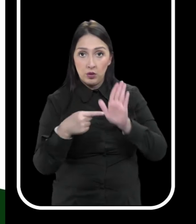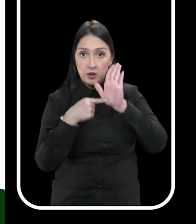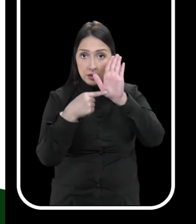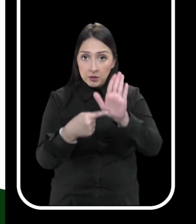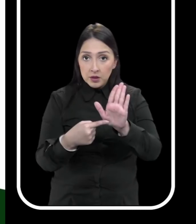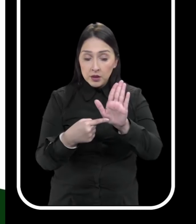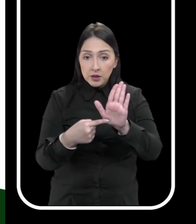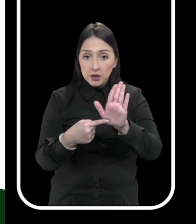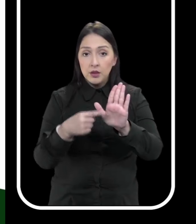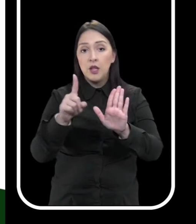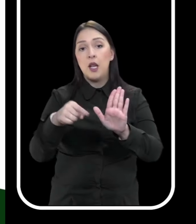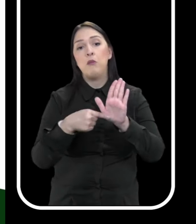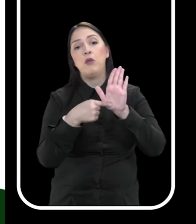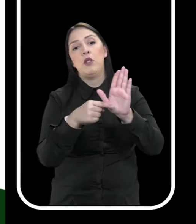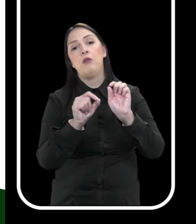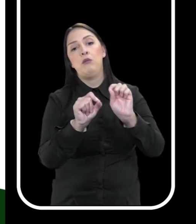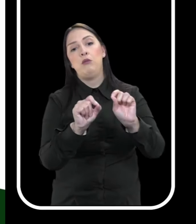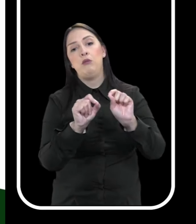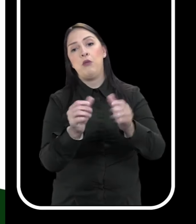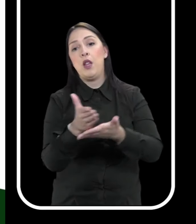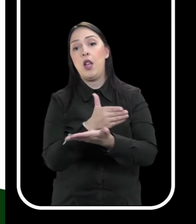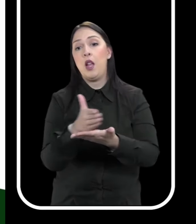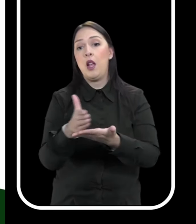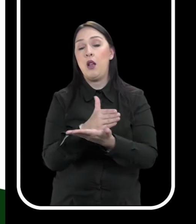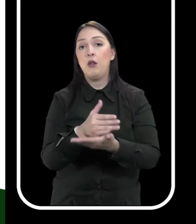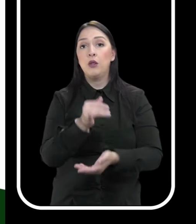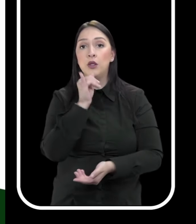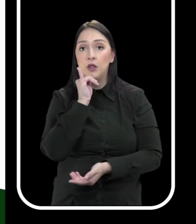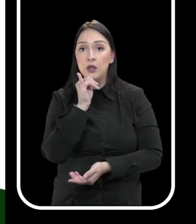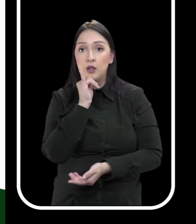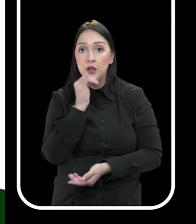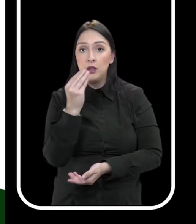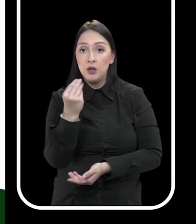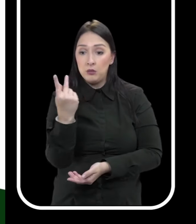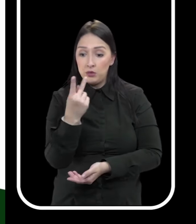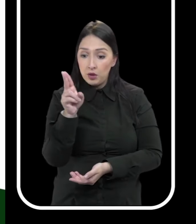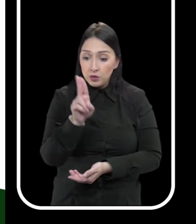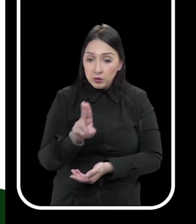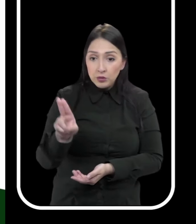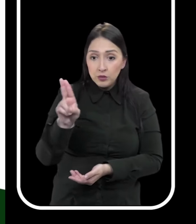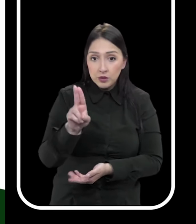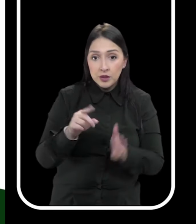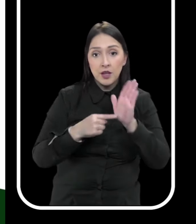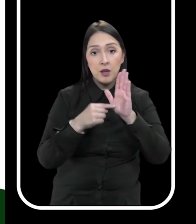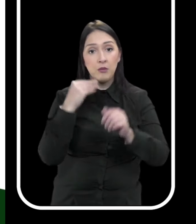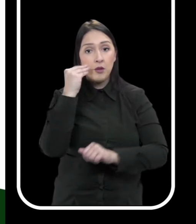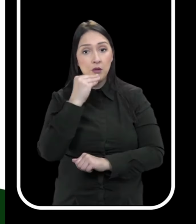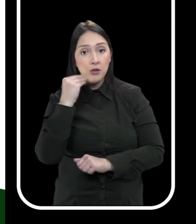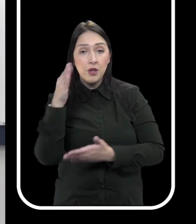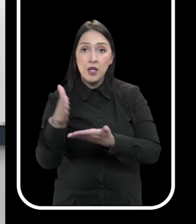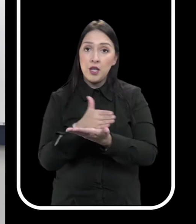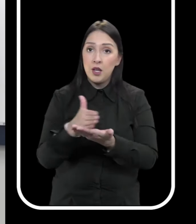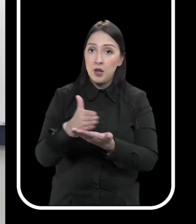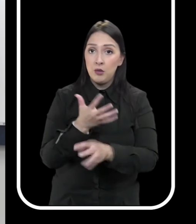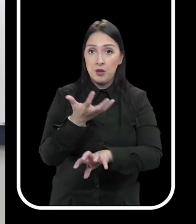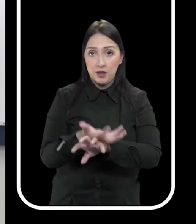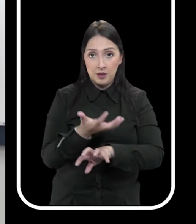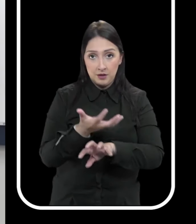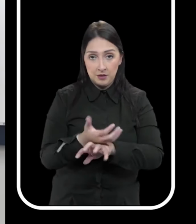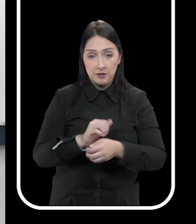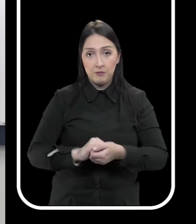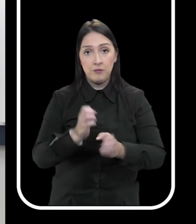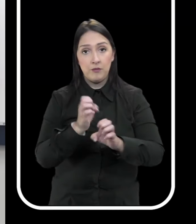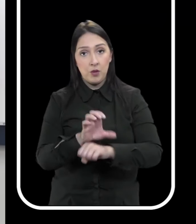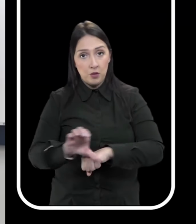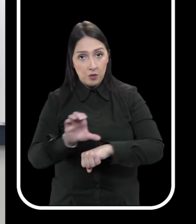objetivos da nossa apresentação aqui é trazer para vocês alguns exemplos de como nós utilizamos o simulador em algumas